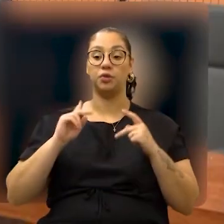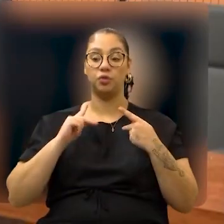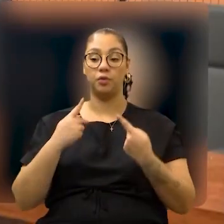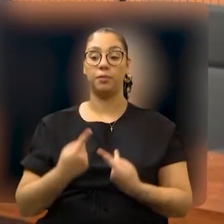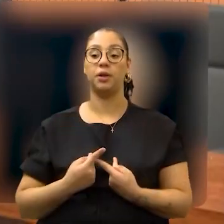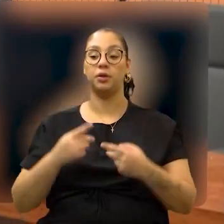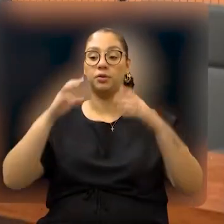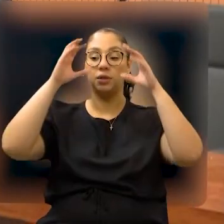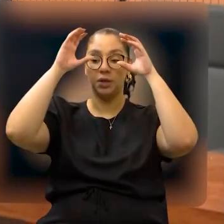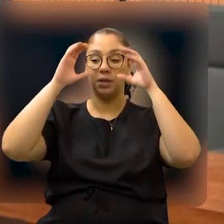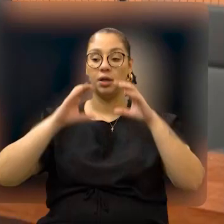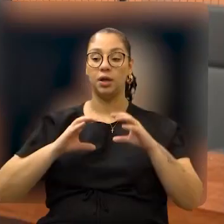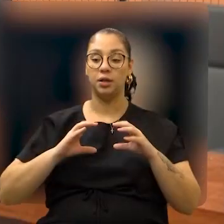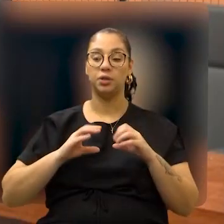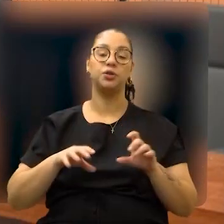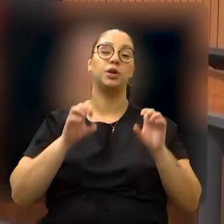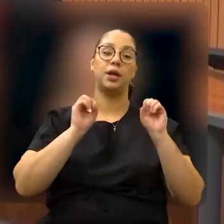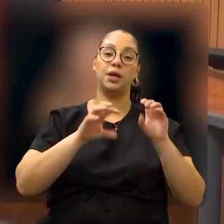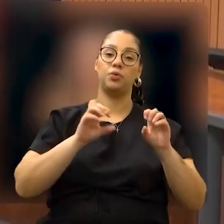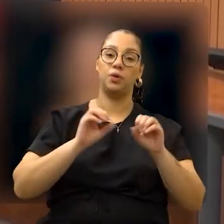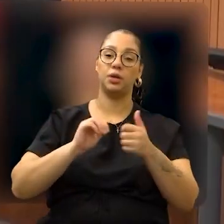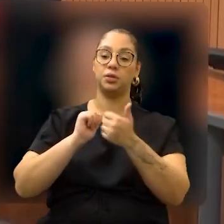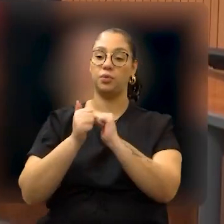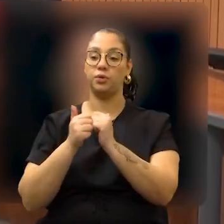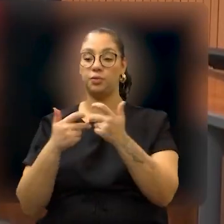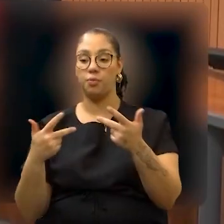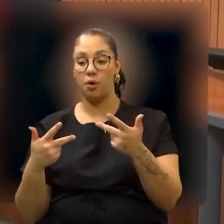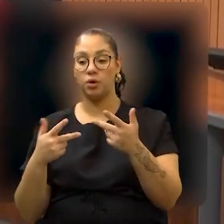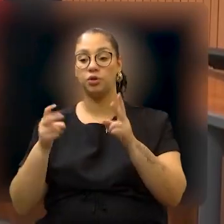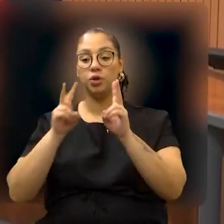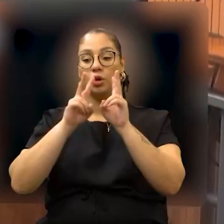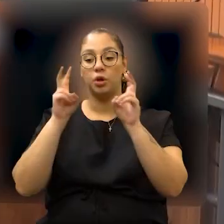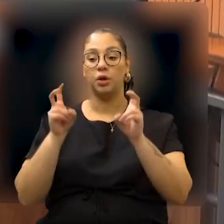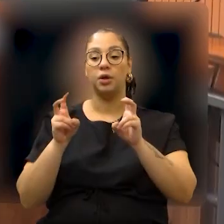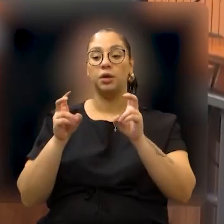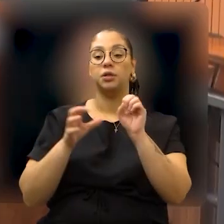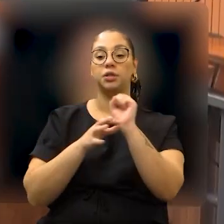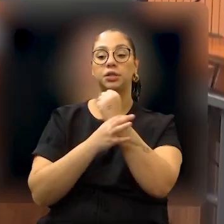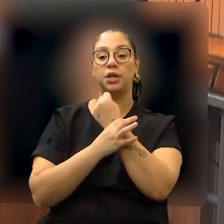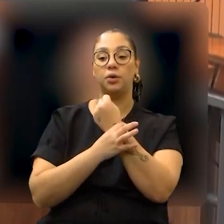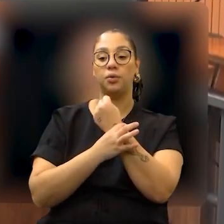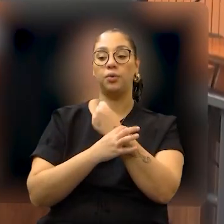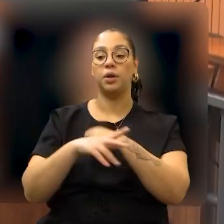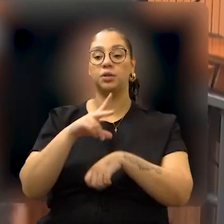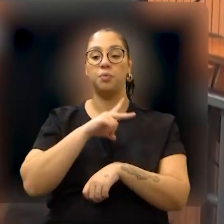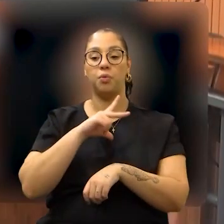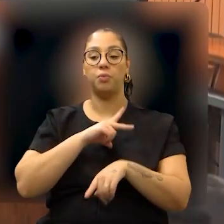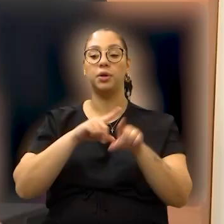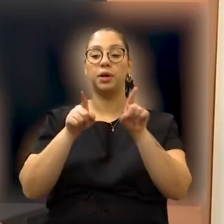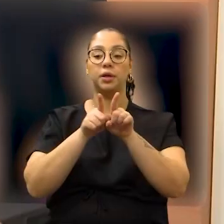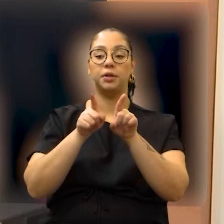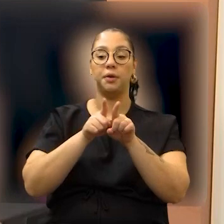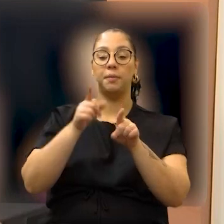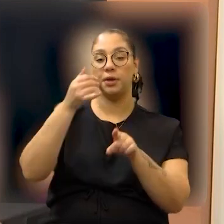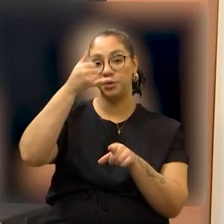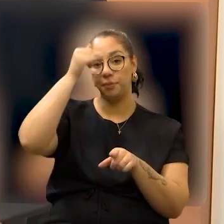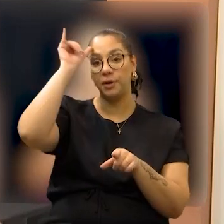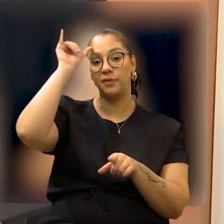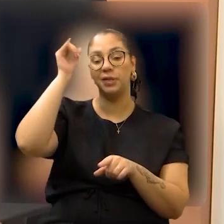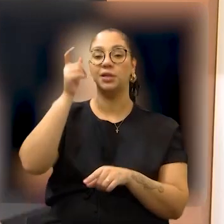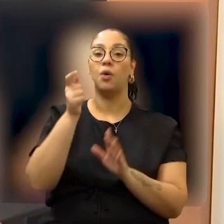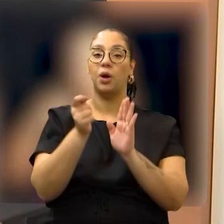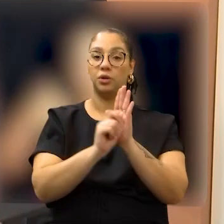Defesa dos Direitos Humanos e Cidadania, Educação e Esporte, para os assuntos de segurança pública e de